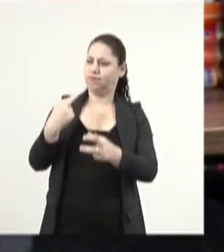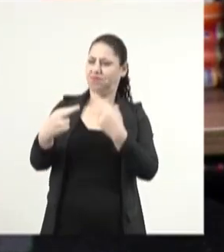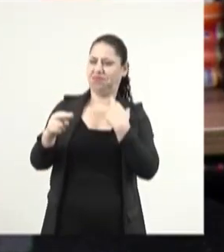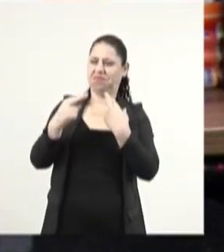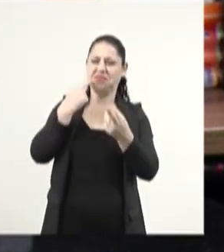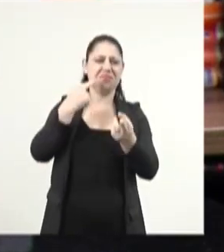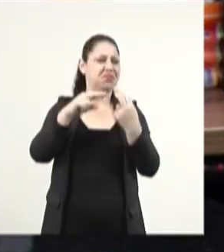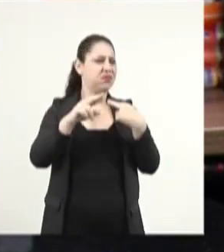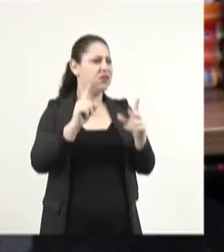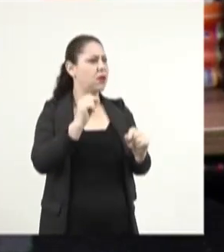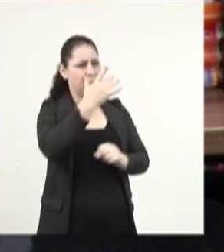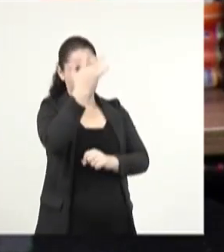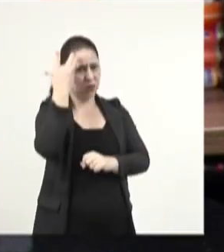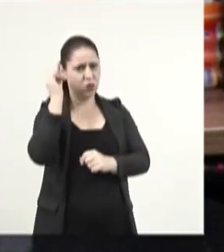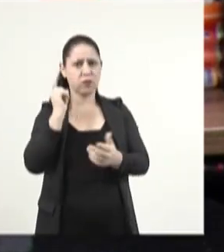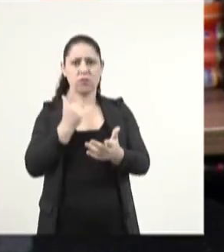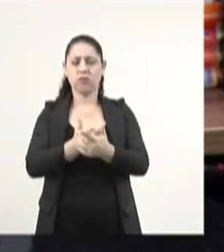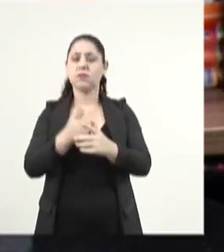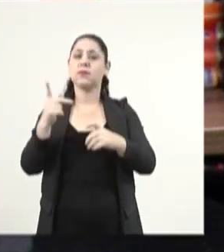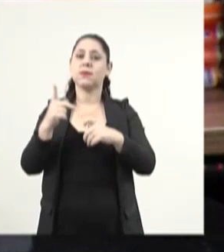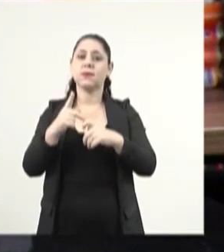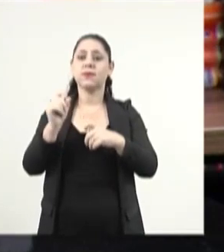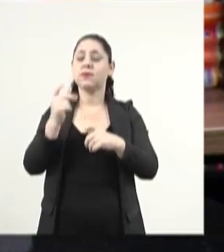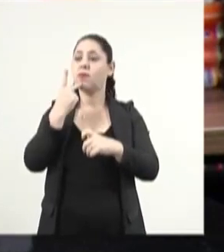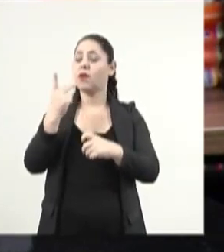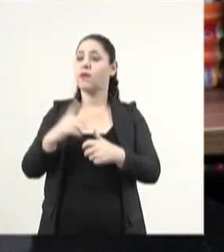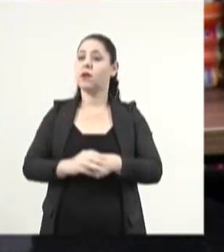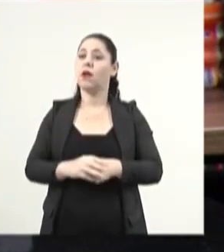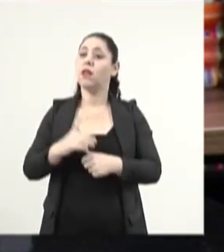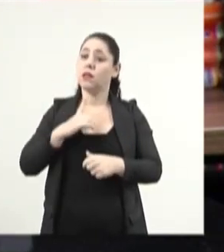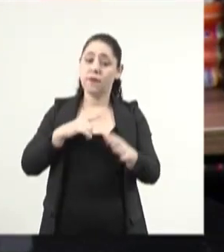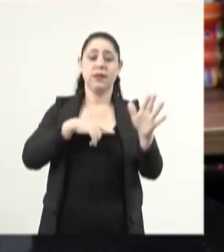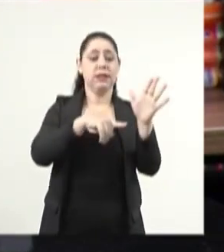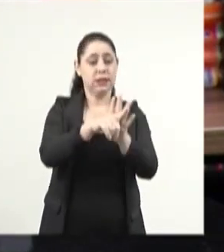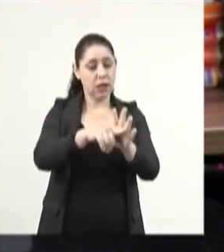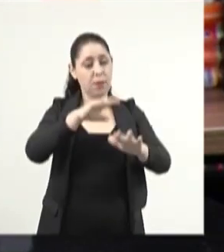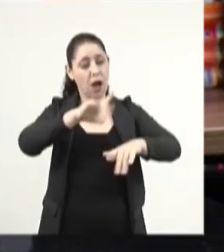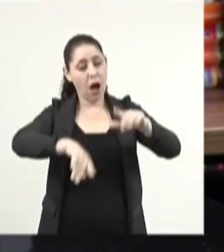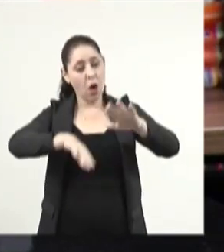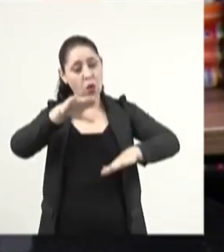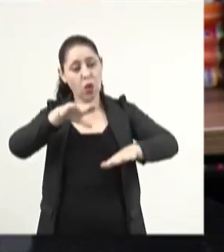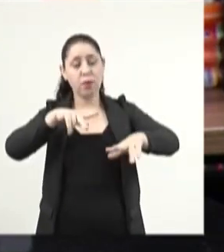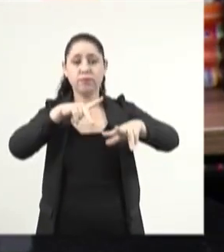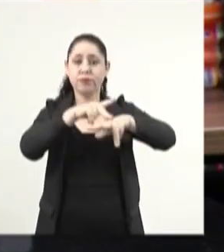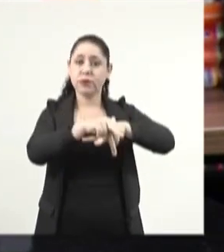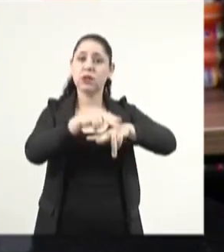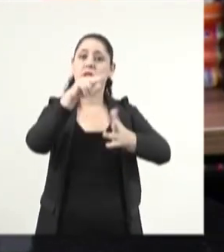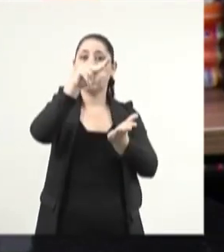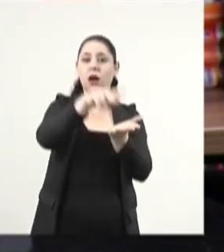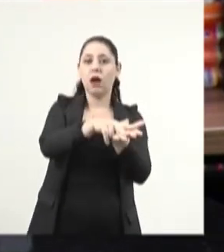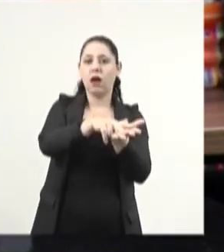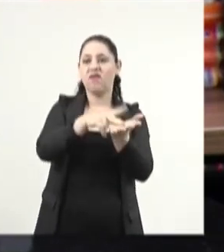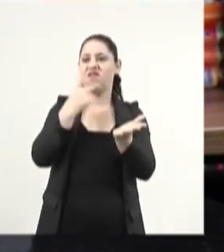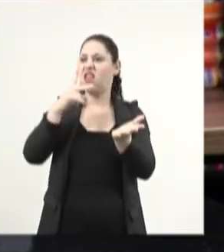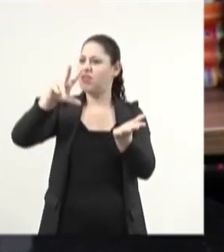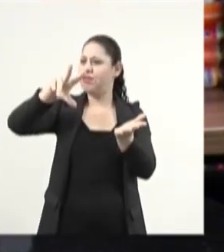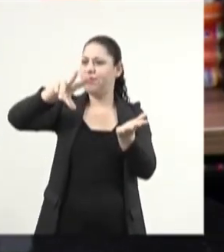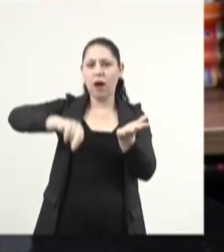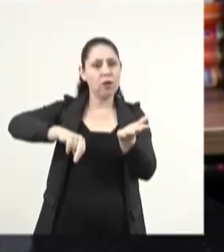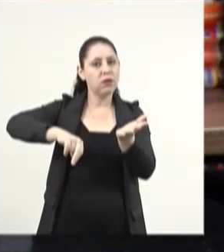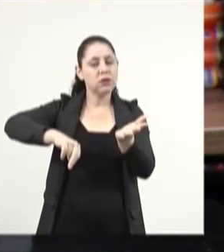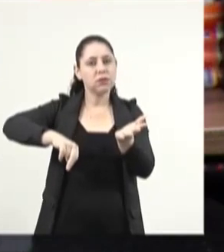reclamações de consumidores desses planos de saúde que tiveram exames, procedimentos e internações